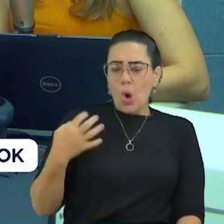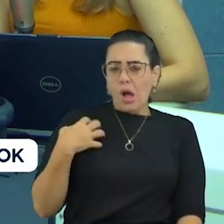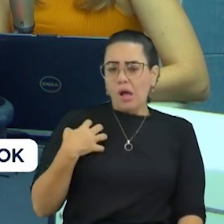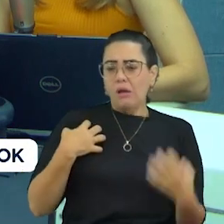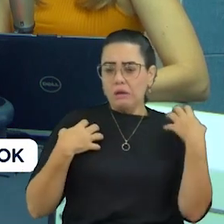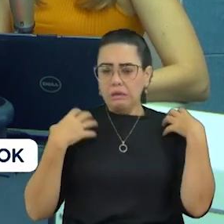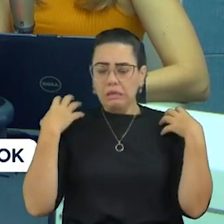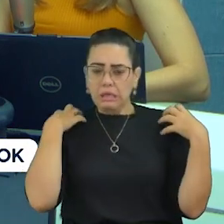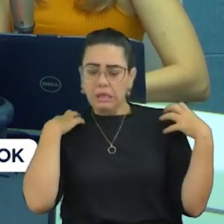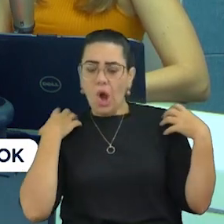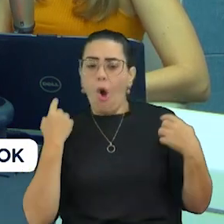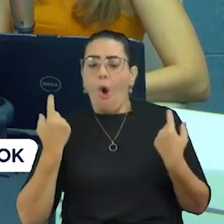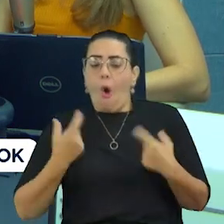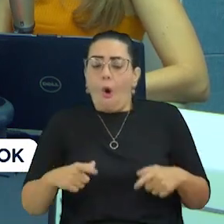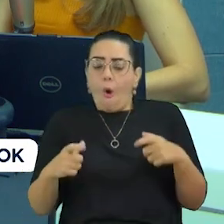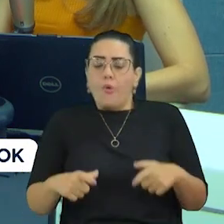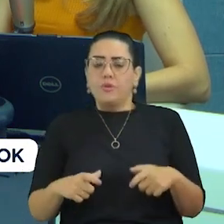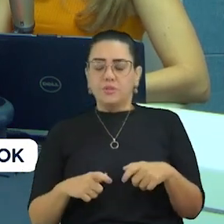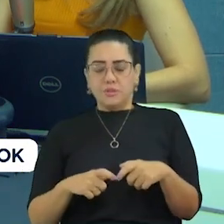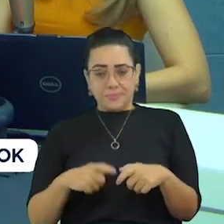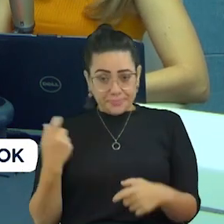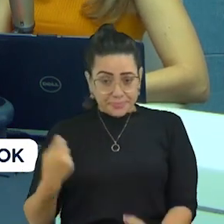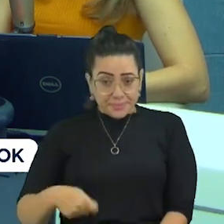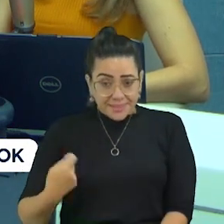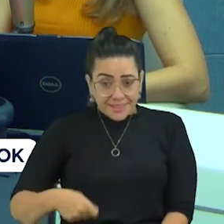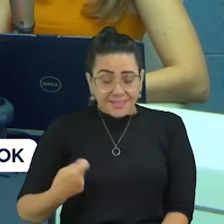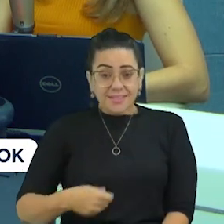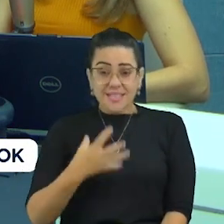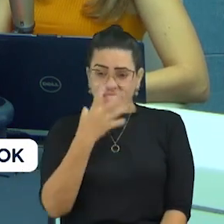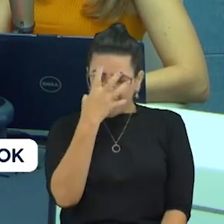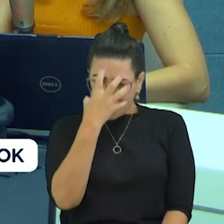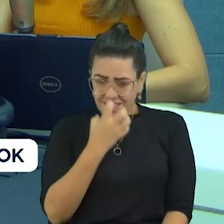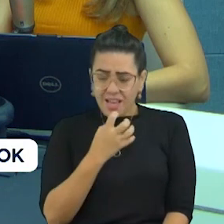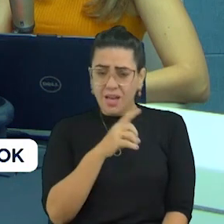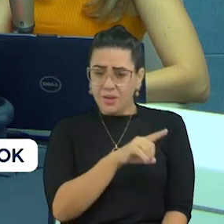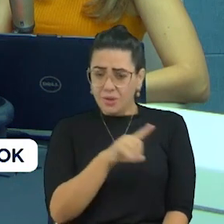têm características funcionais mais